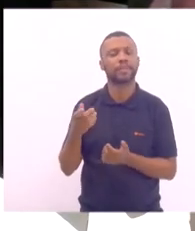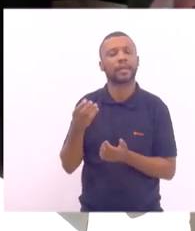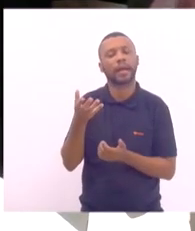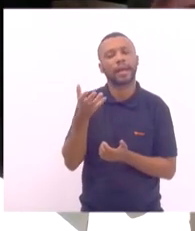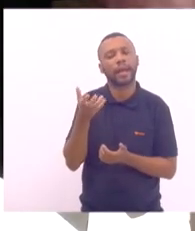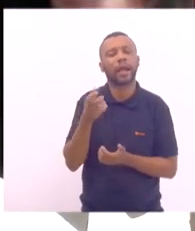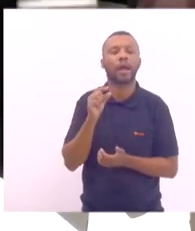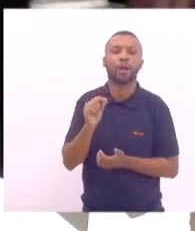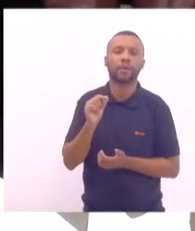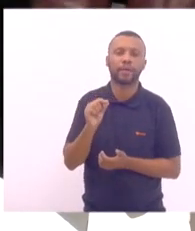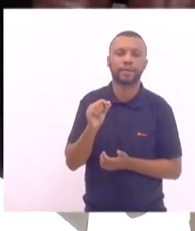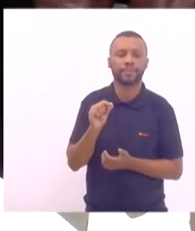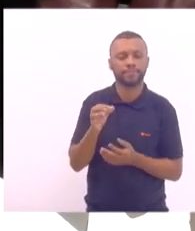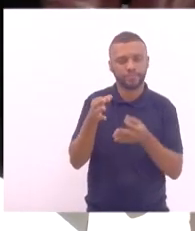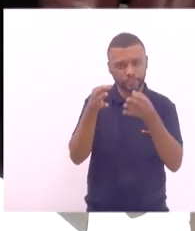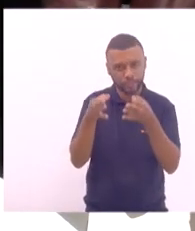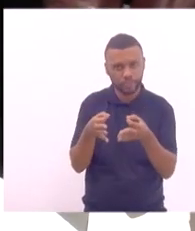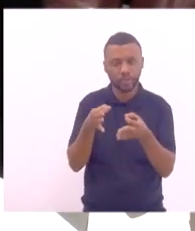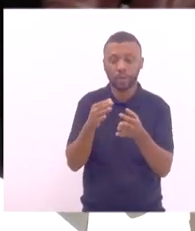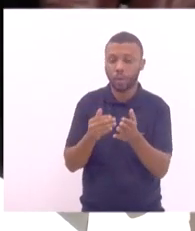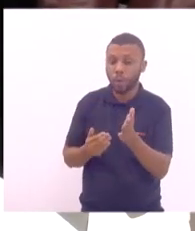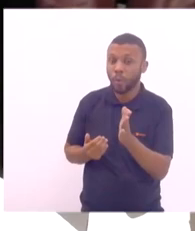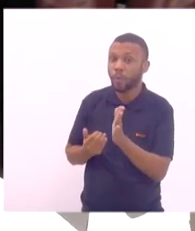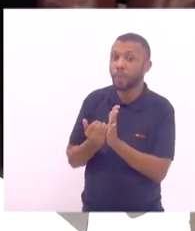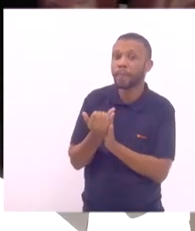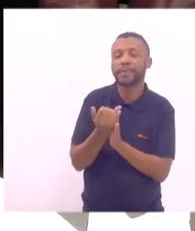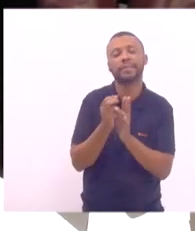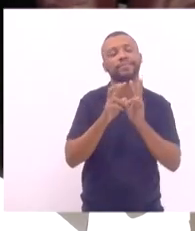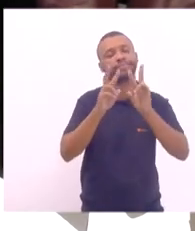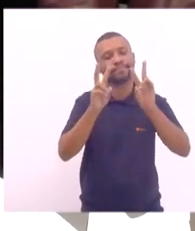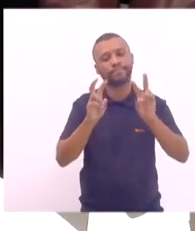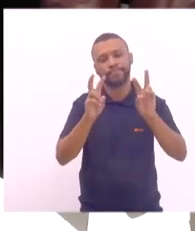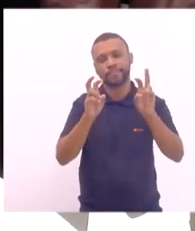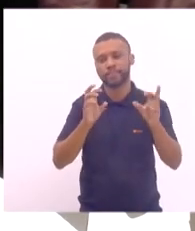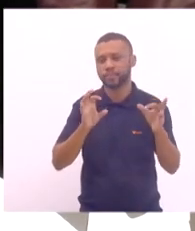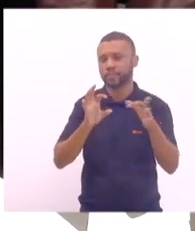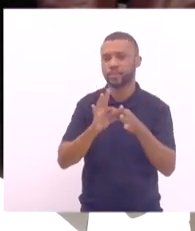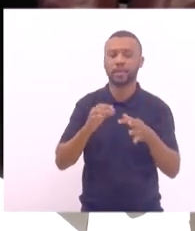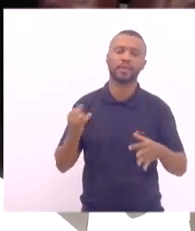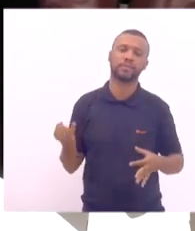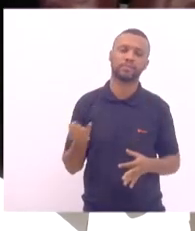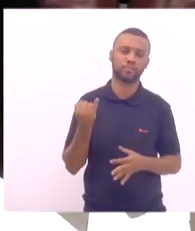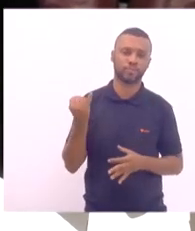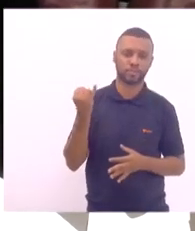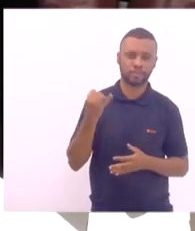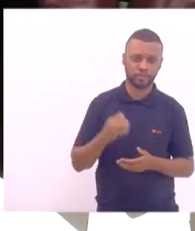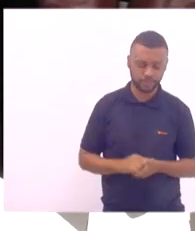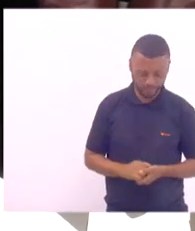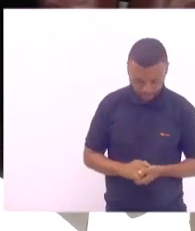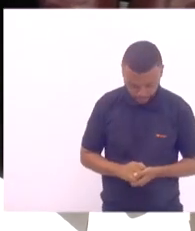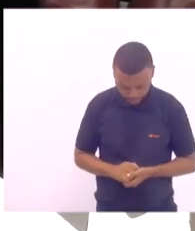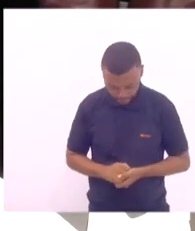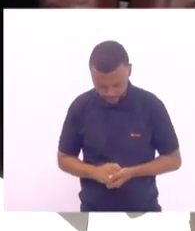pretendendo exatamente entrar nessa questão que é da maior relevância.